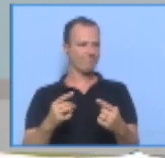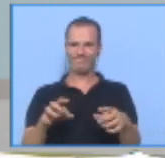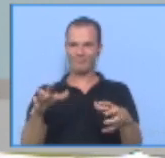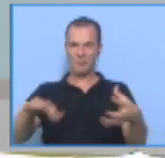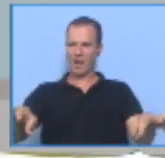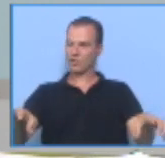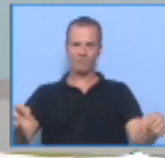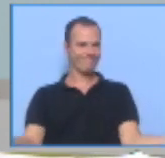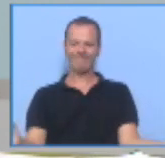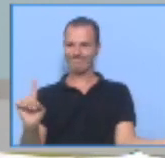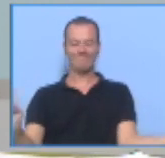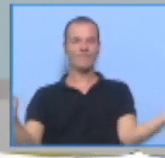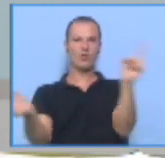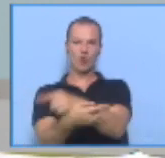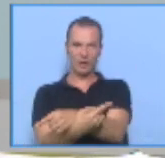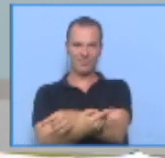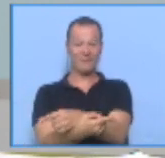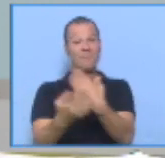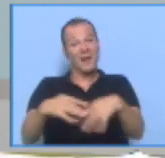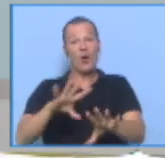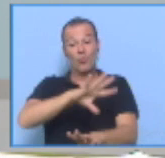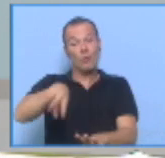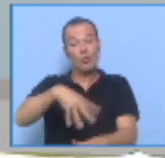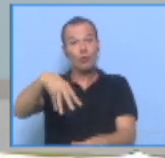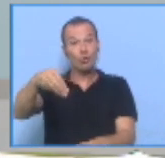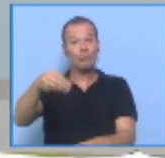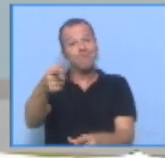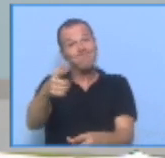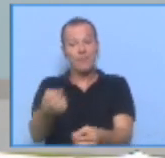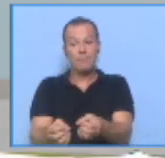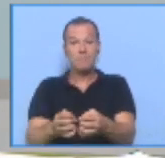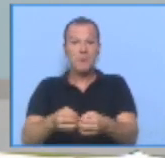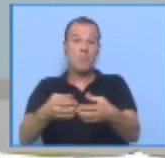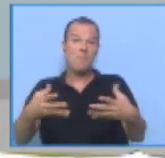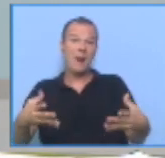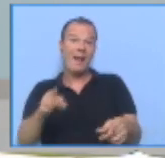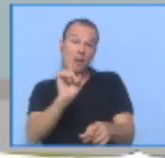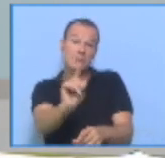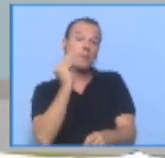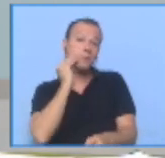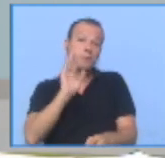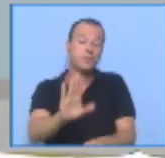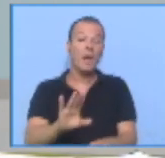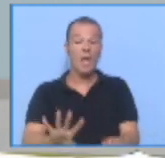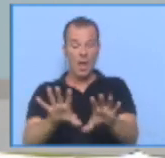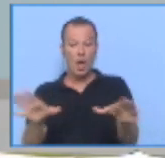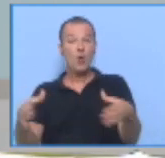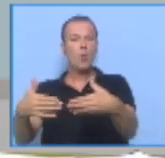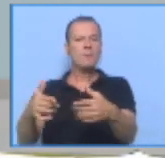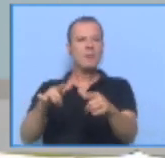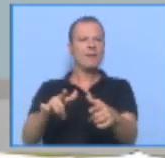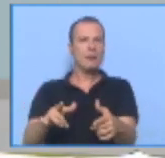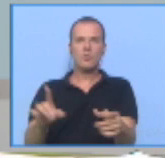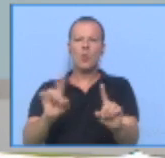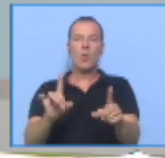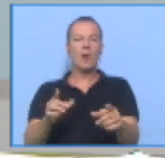é? Mas o mundo constrói-se assim. Não é possível. A comunidade e a comunhão não é a unanimidade, ou